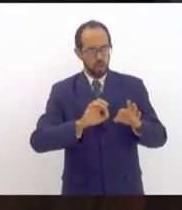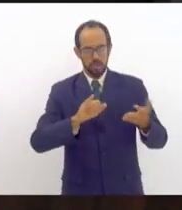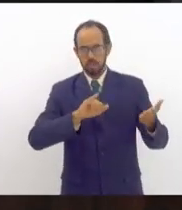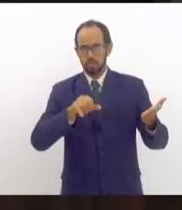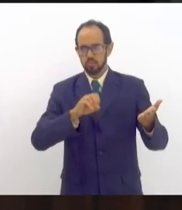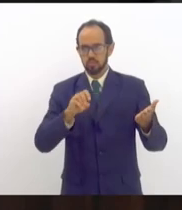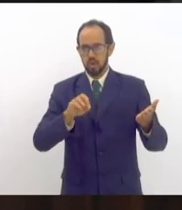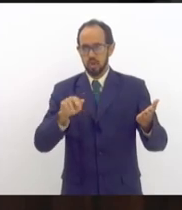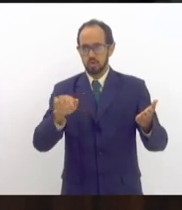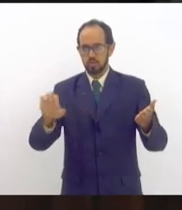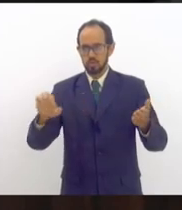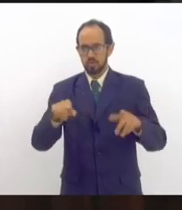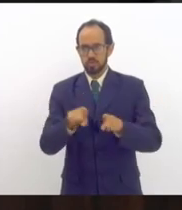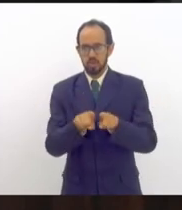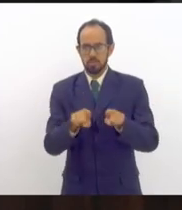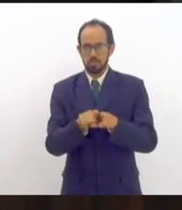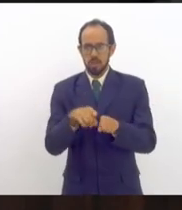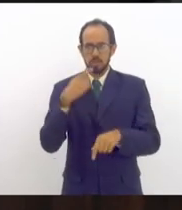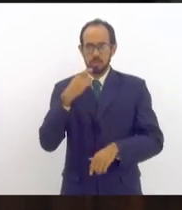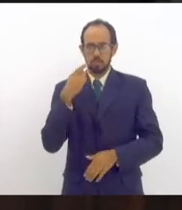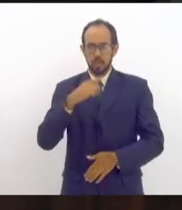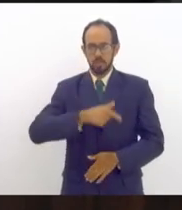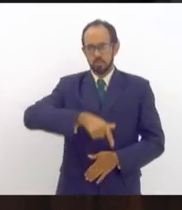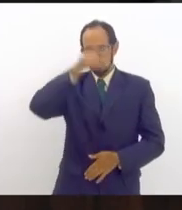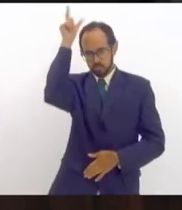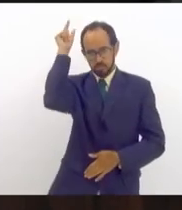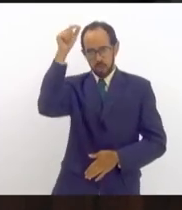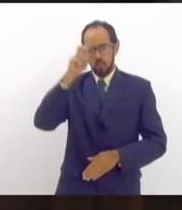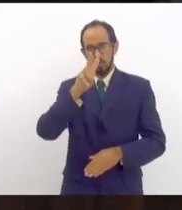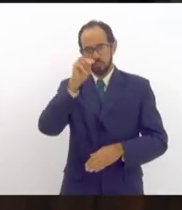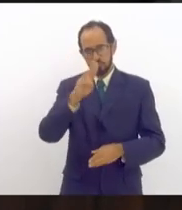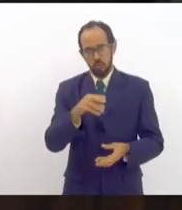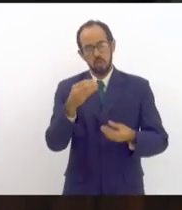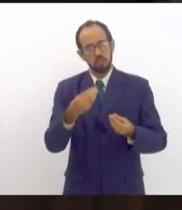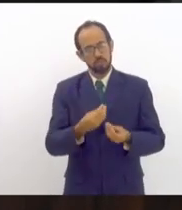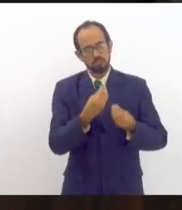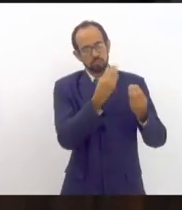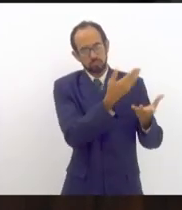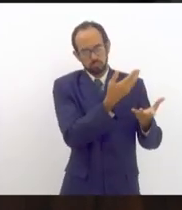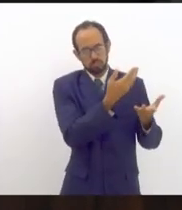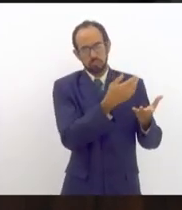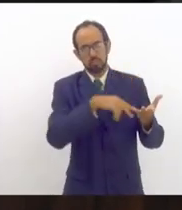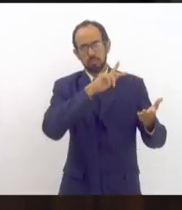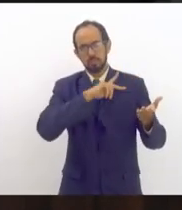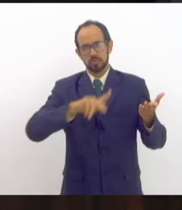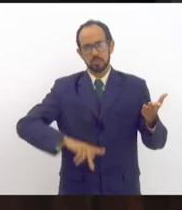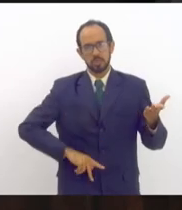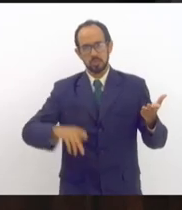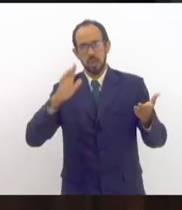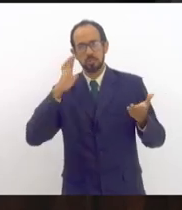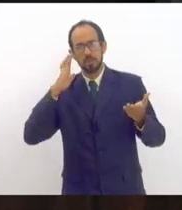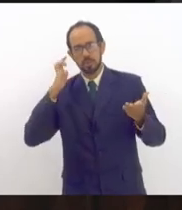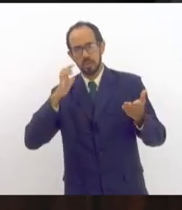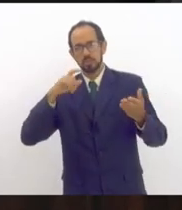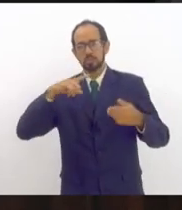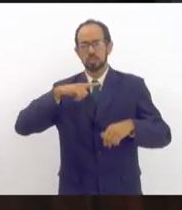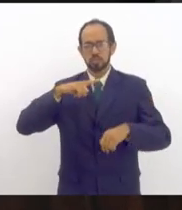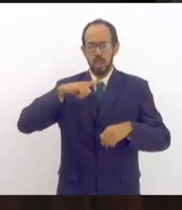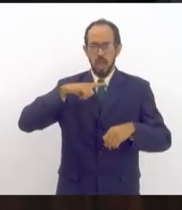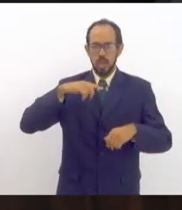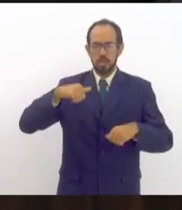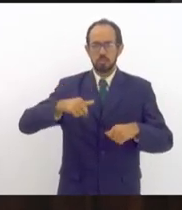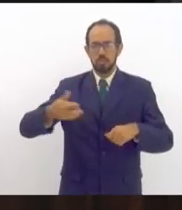Neto e as ponderações do deputado Luiz Paulo eu vou levar até a presidência e amanhã a gente já já tem